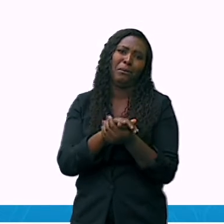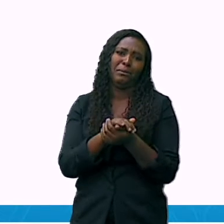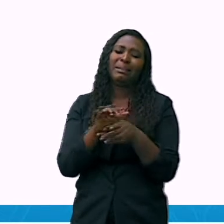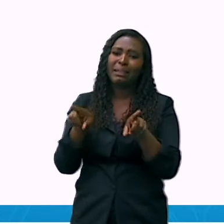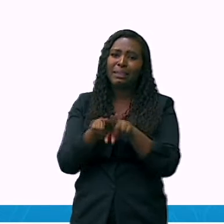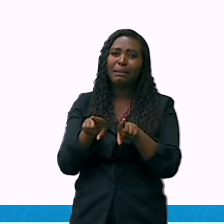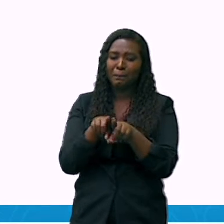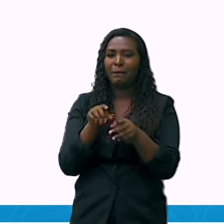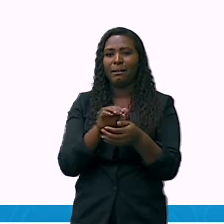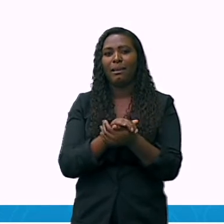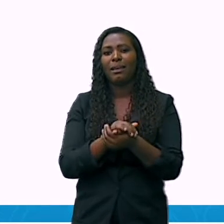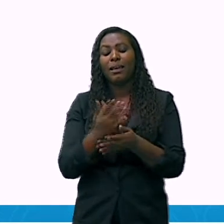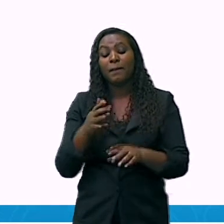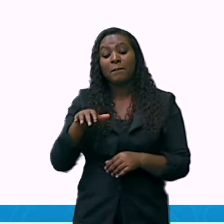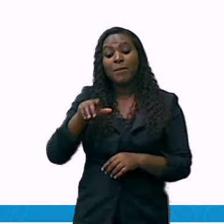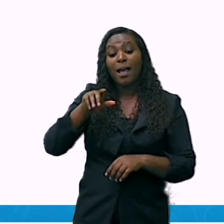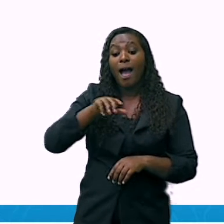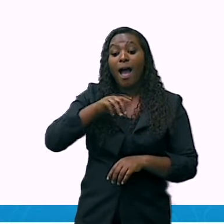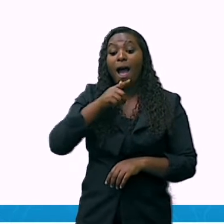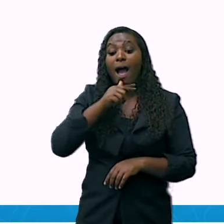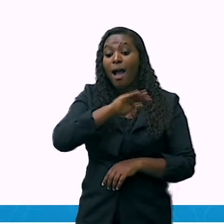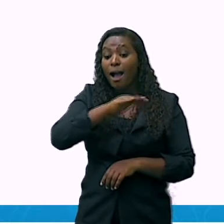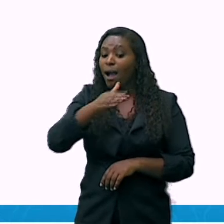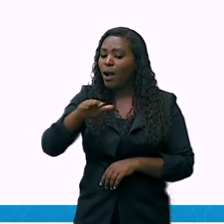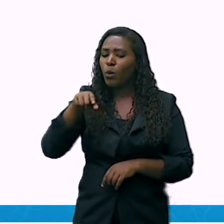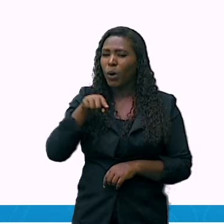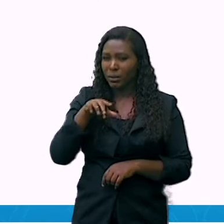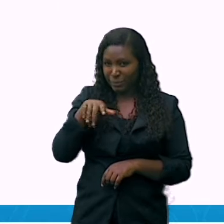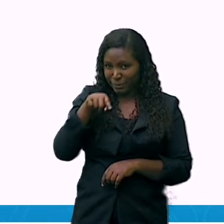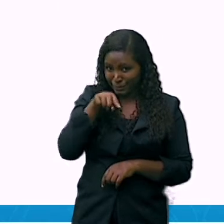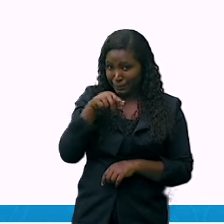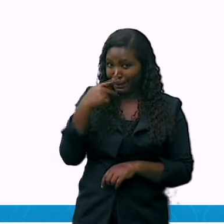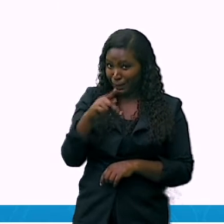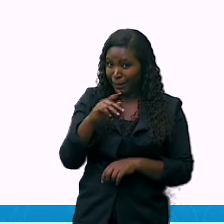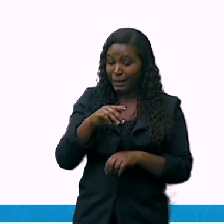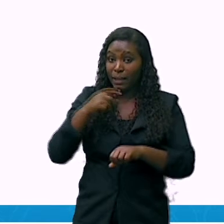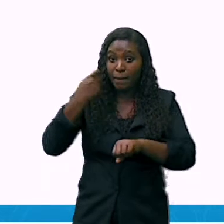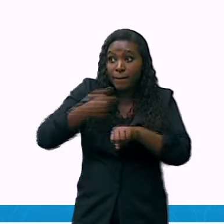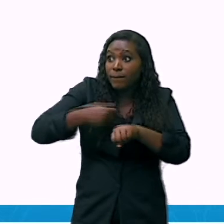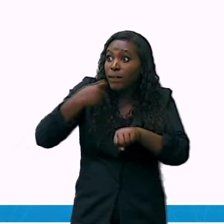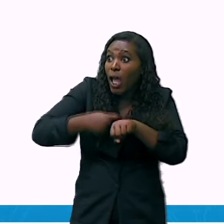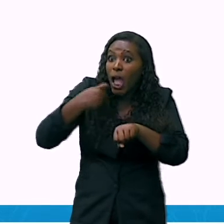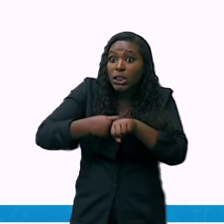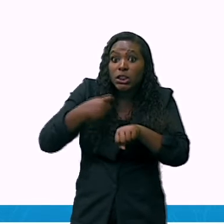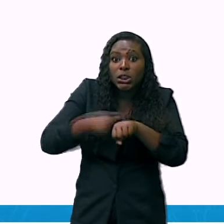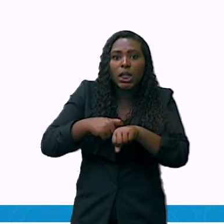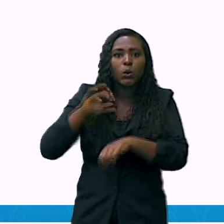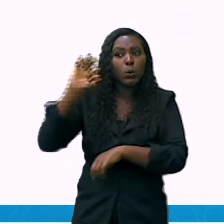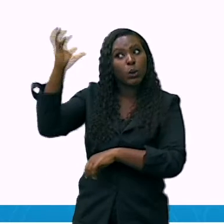águas permanecem congeladas no período do inverno.